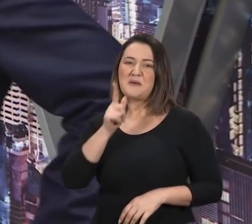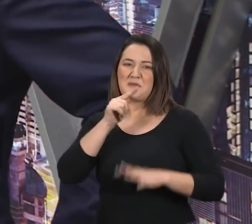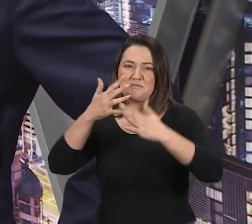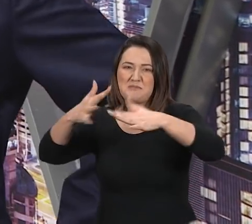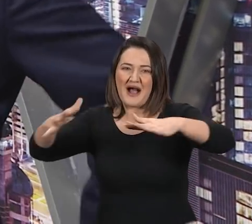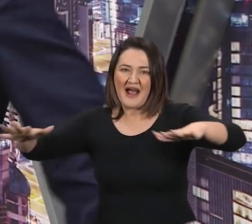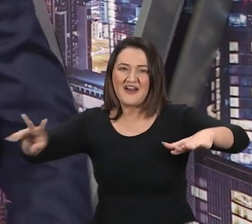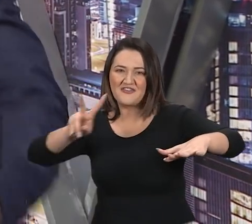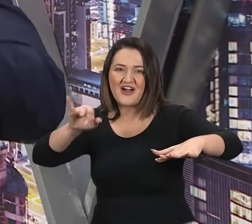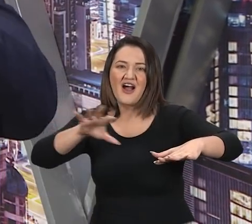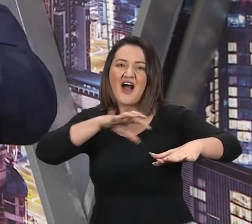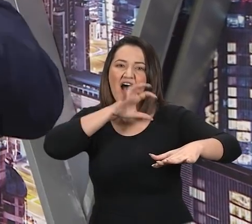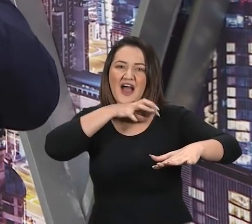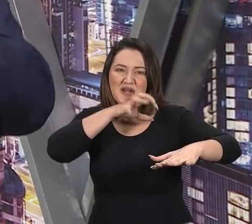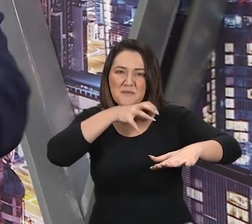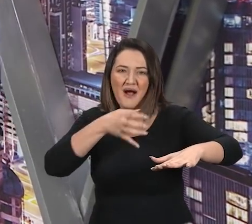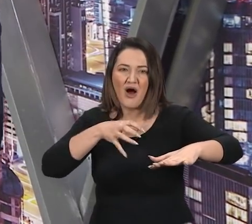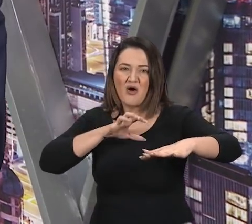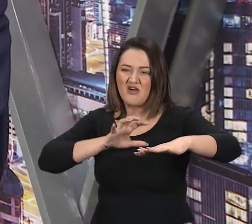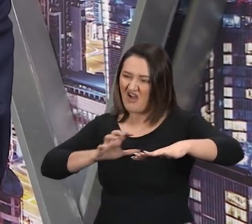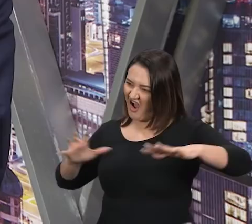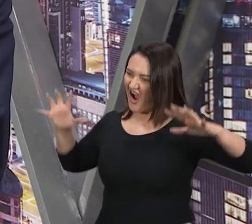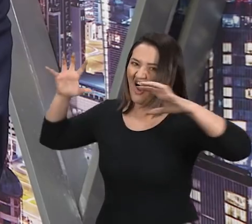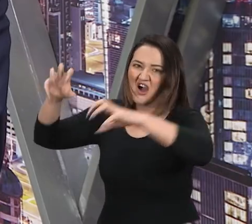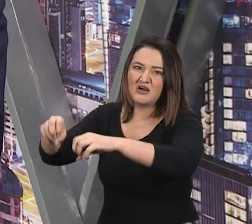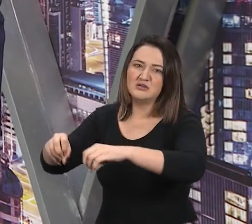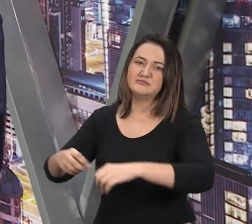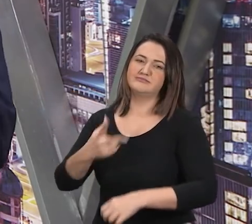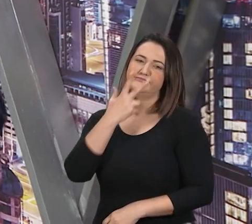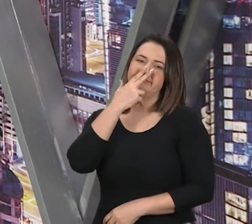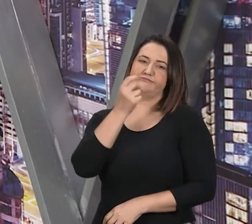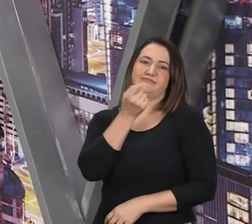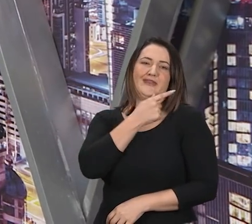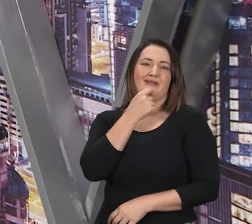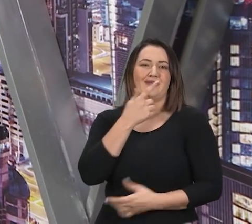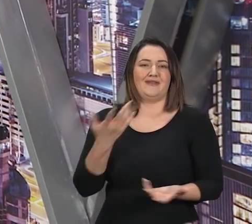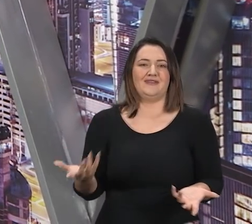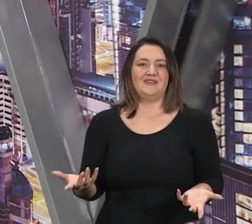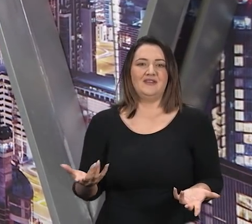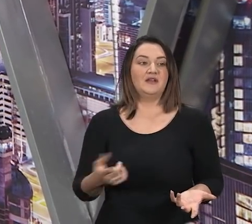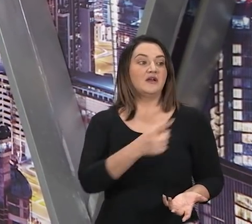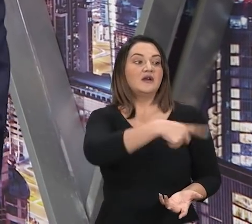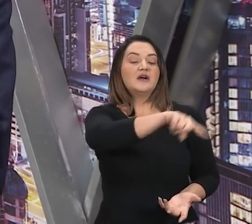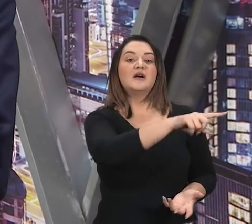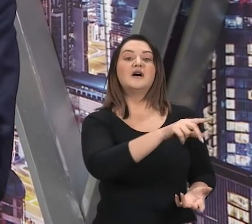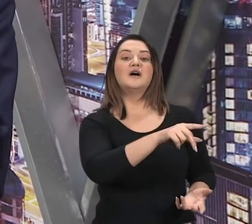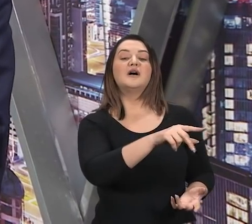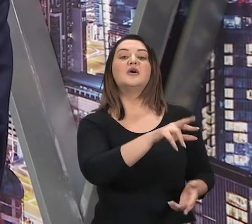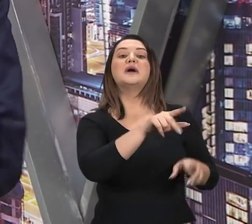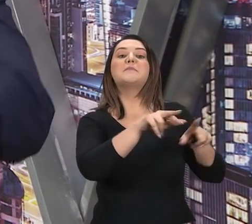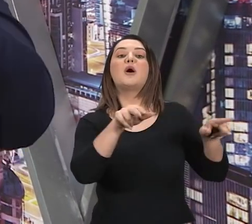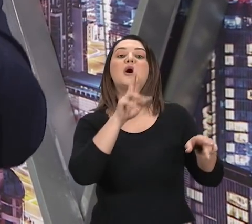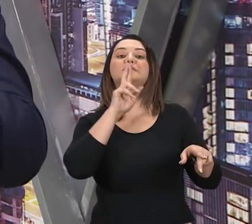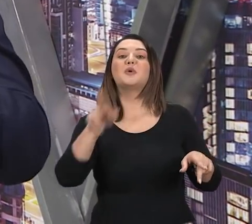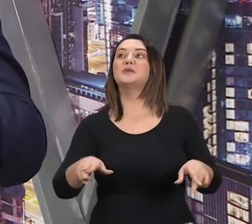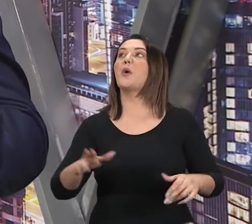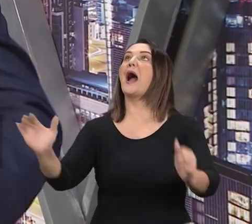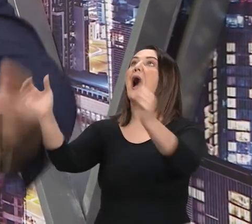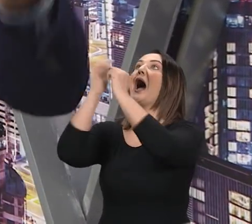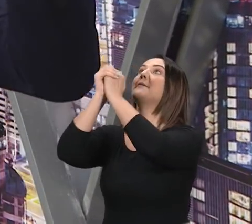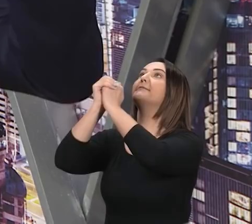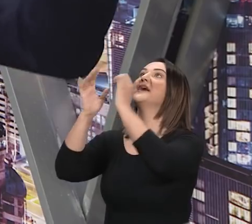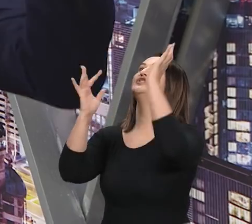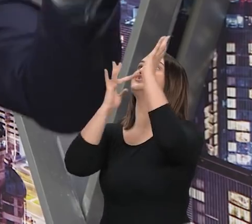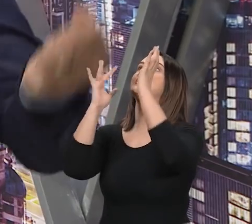Essa foi boa. Porque a besta vai sair do mar. Oh, meu pai do céu, como é que alguém fala um negócio desse? E os irmãos